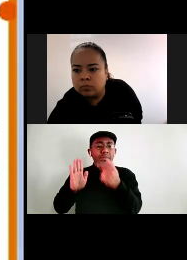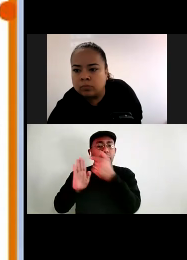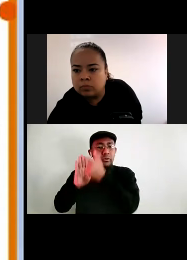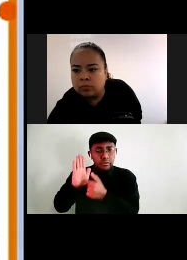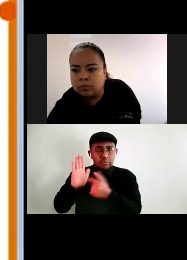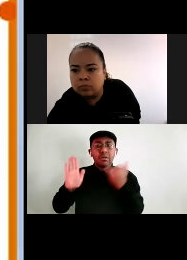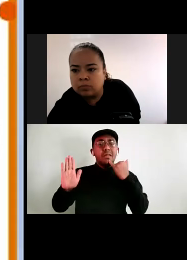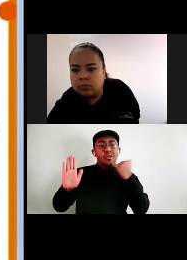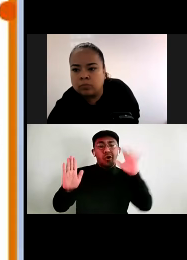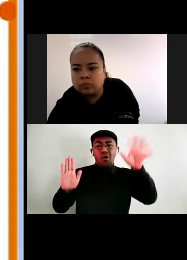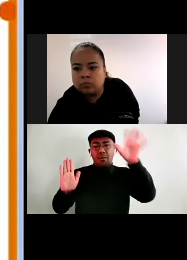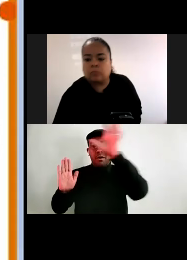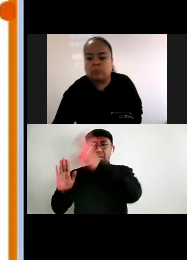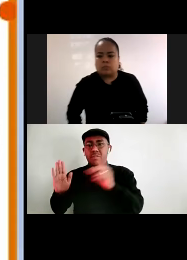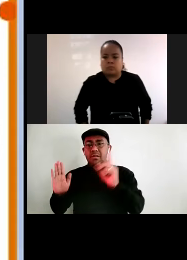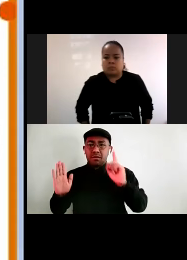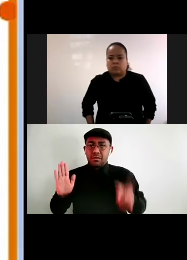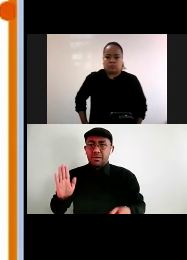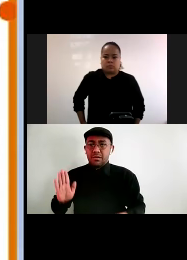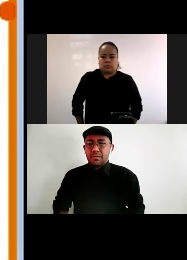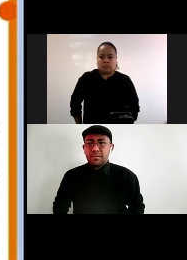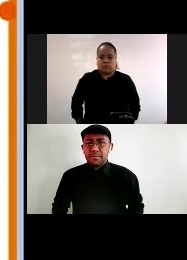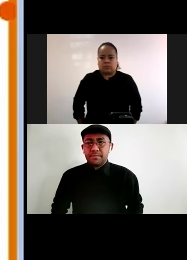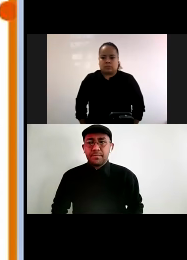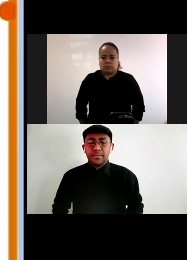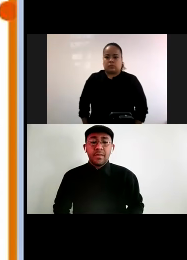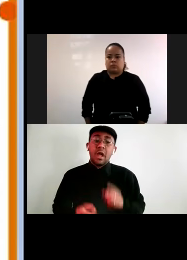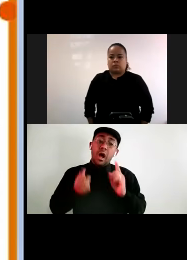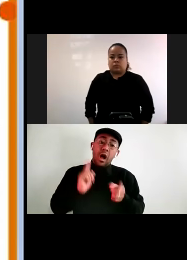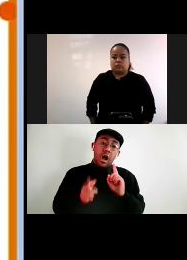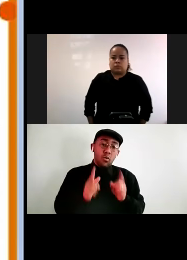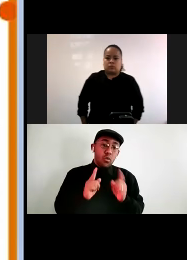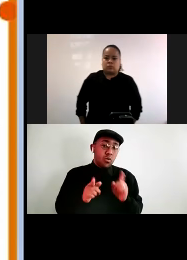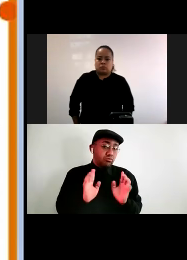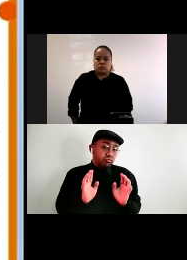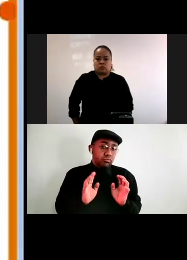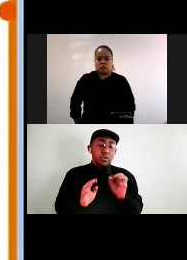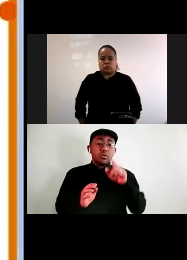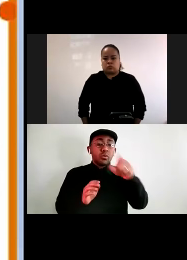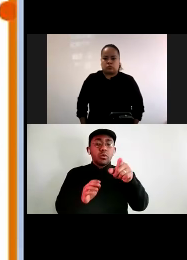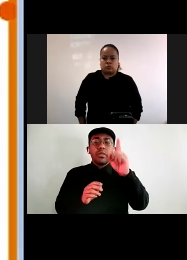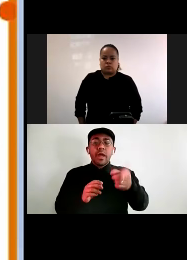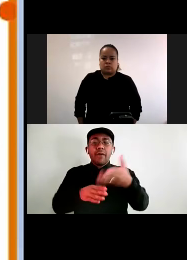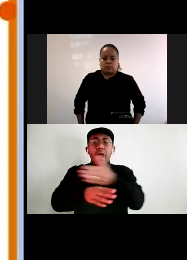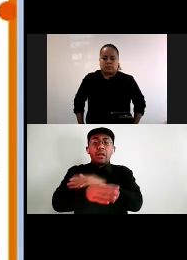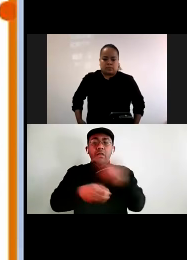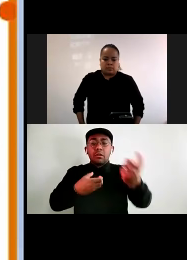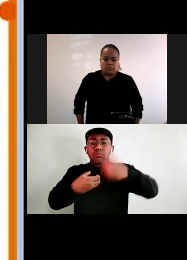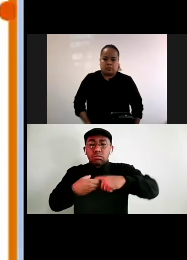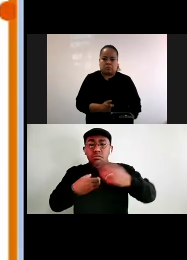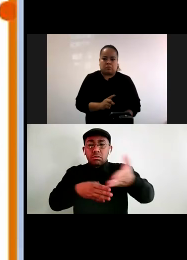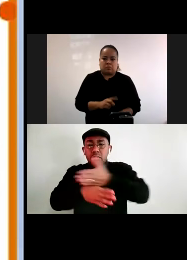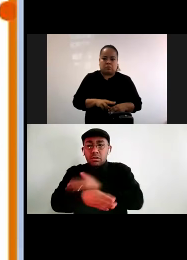vamos participar em um evento, há formulários de registro onde possamos utilizar a oportunidade para